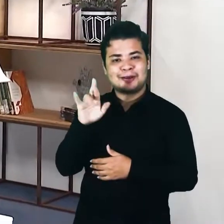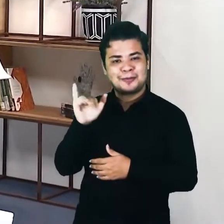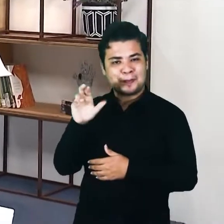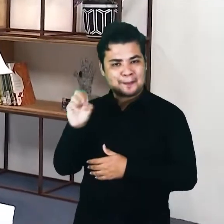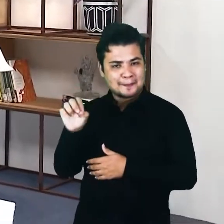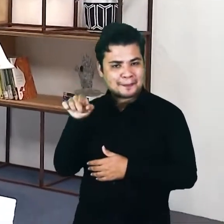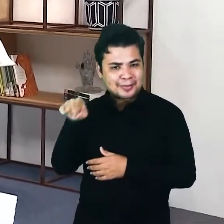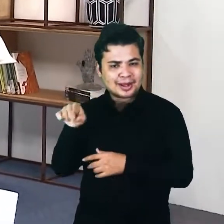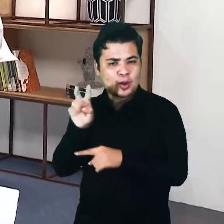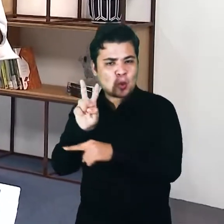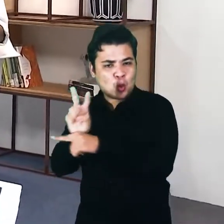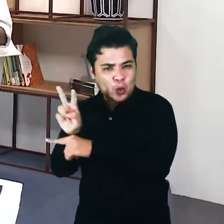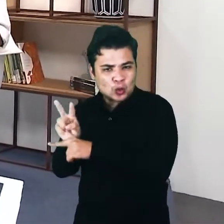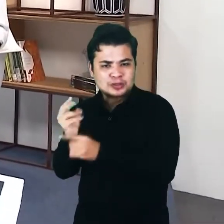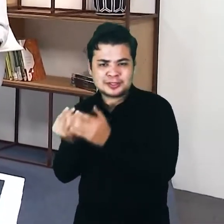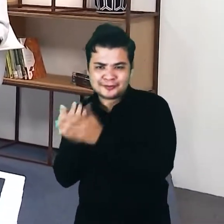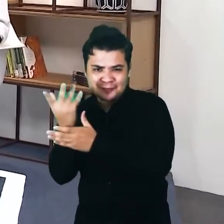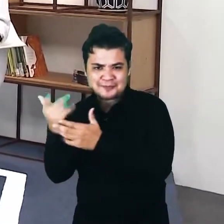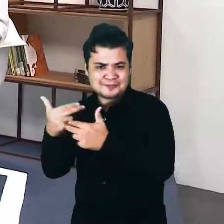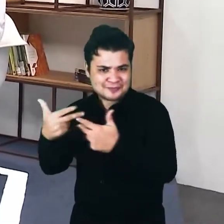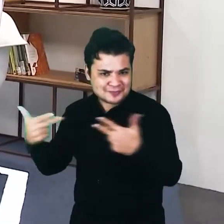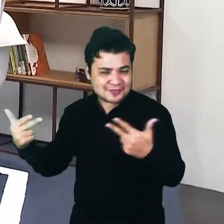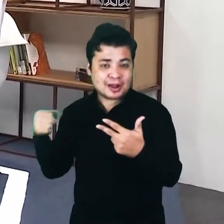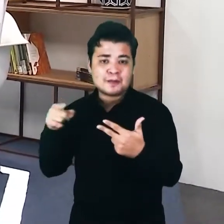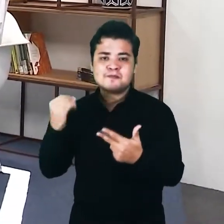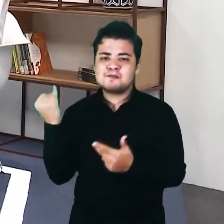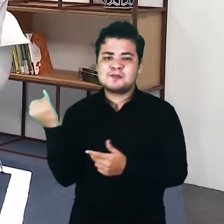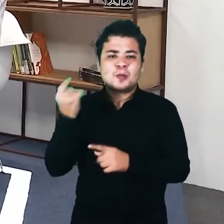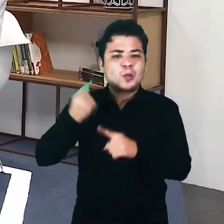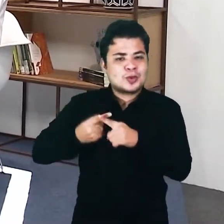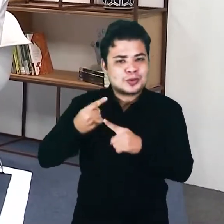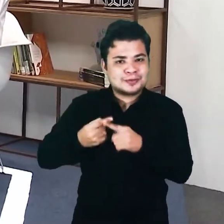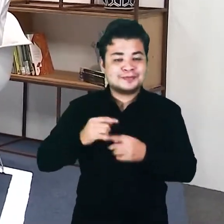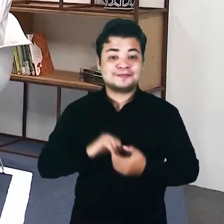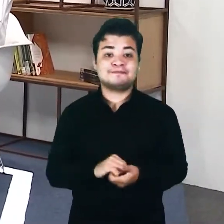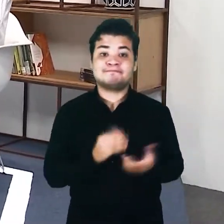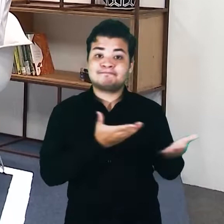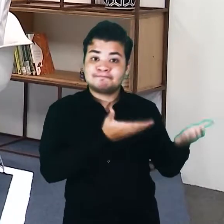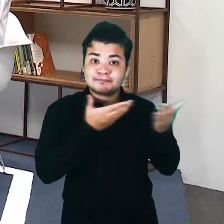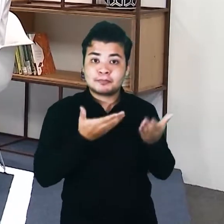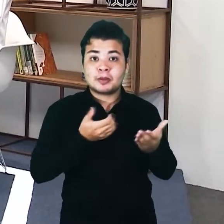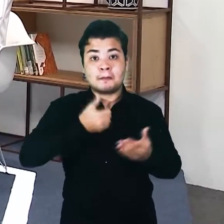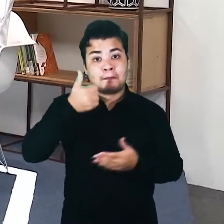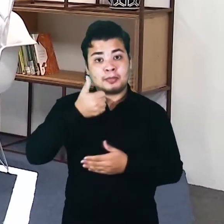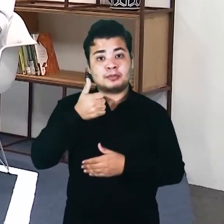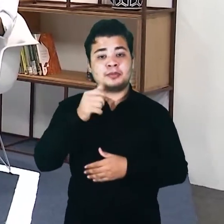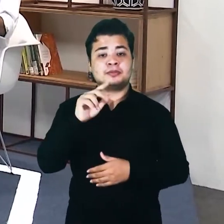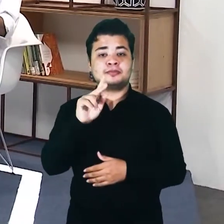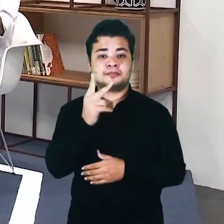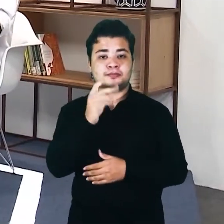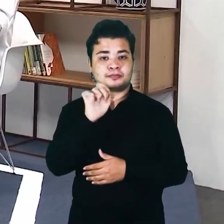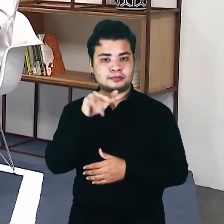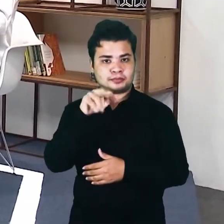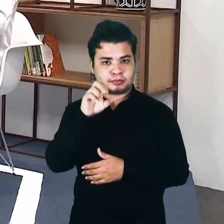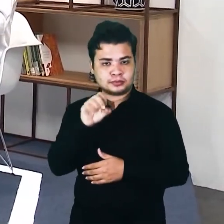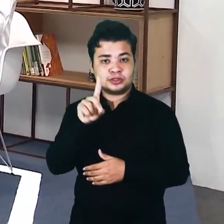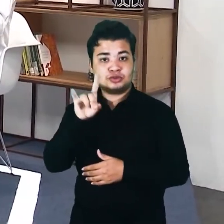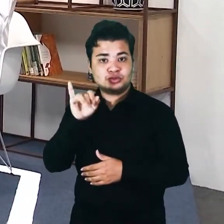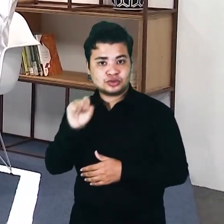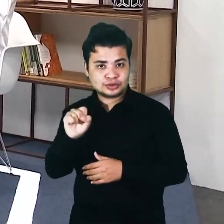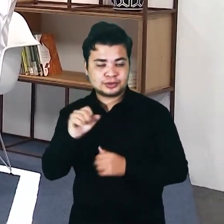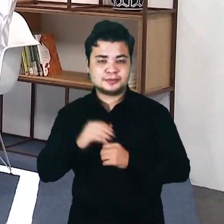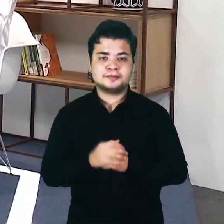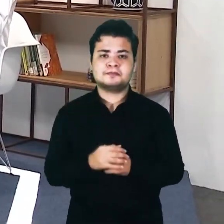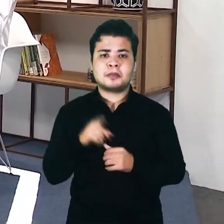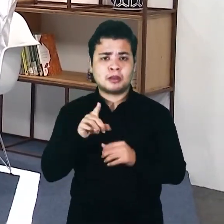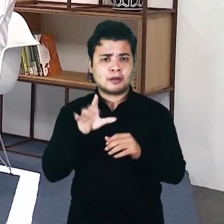espaço de conservação que é o herbário. Eu recebo primeiramente Heleno Dias, ele que é doutor em biologia